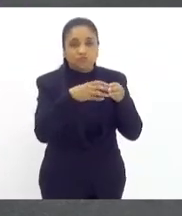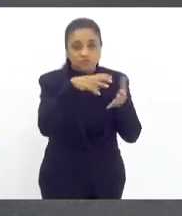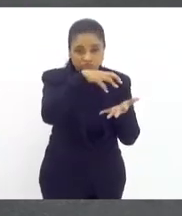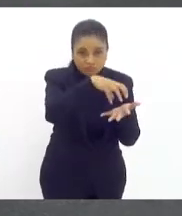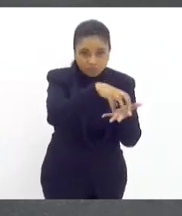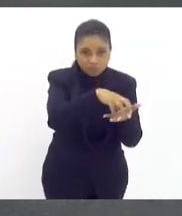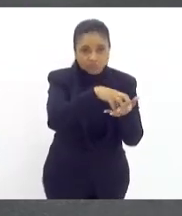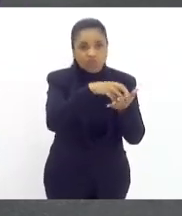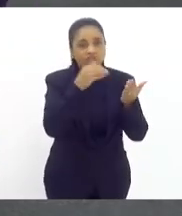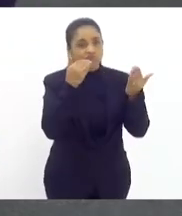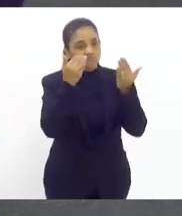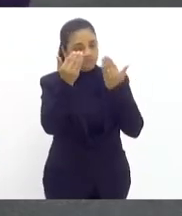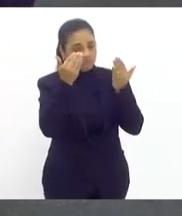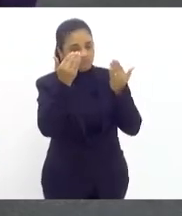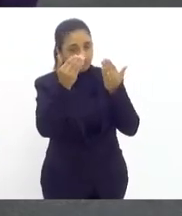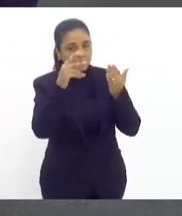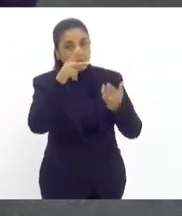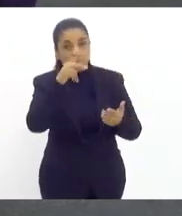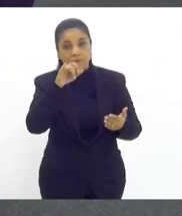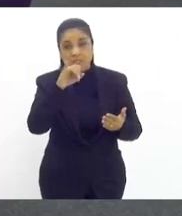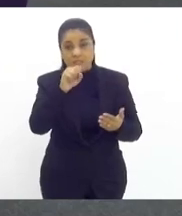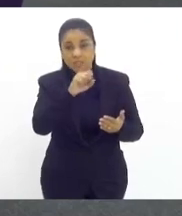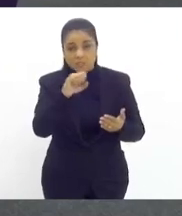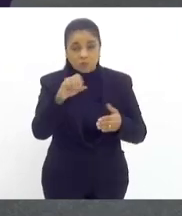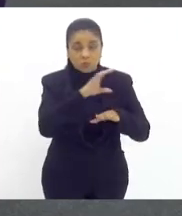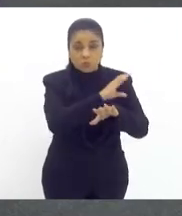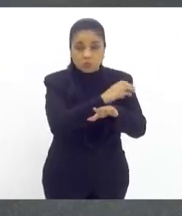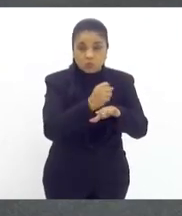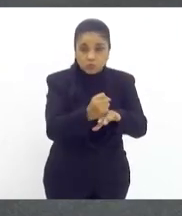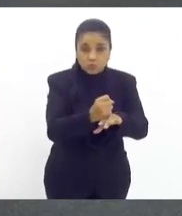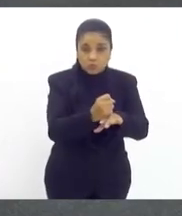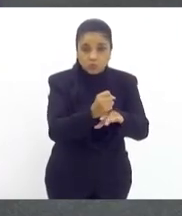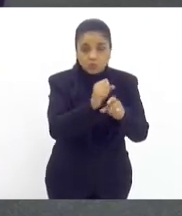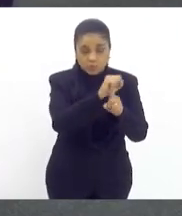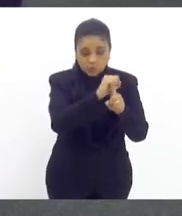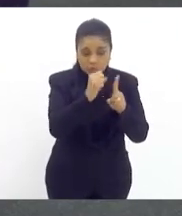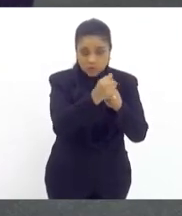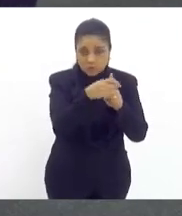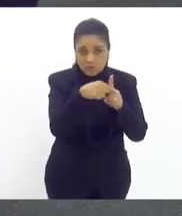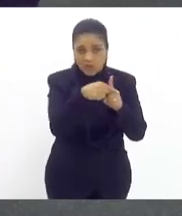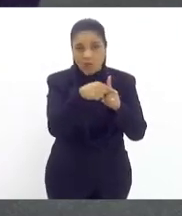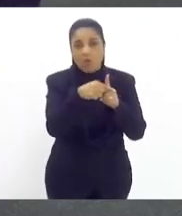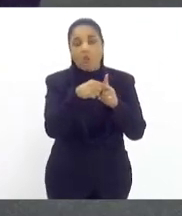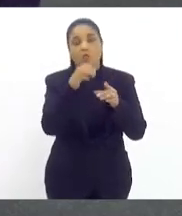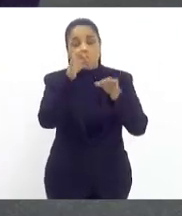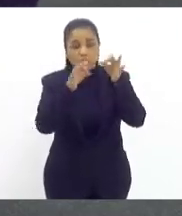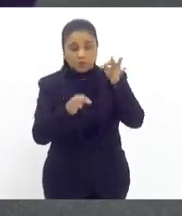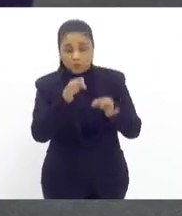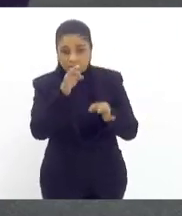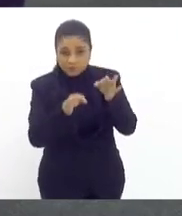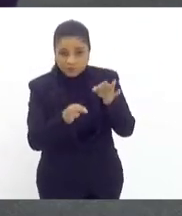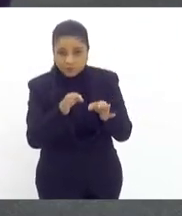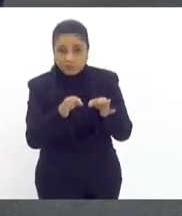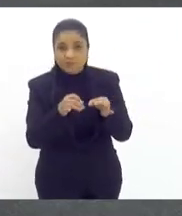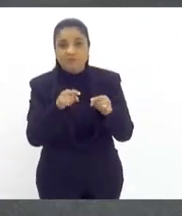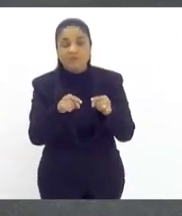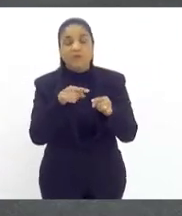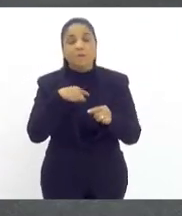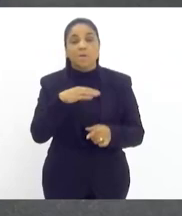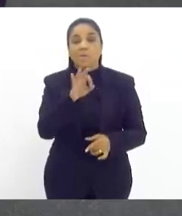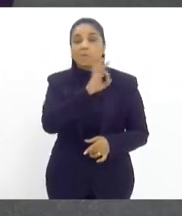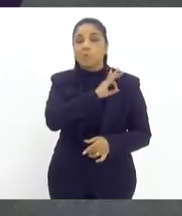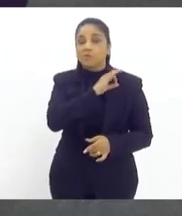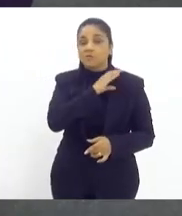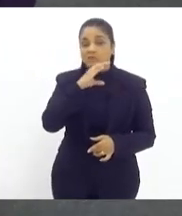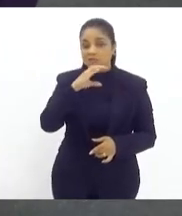juiz da vara da infância e da adolescência com a expedição para solicitar a expedição de autorização para que a polícia civil